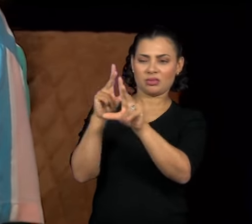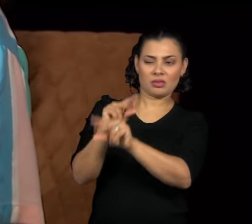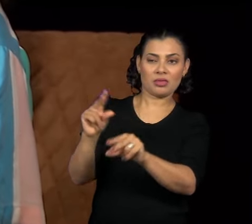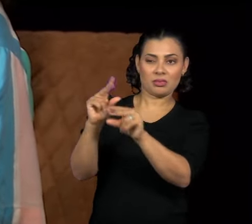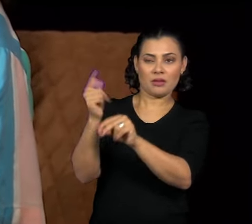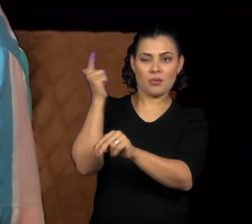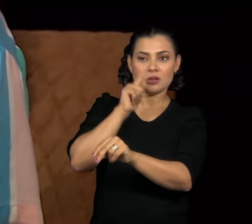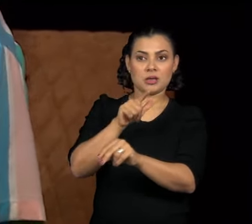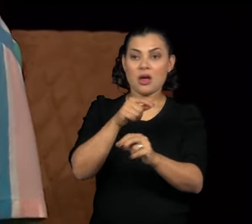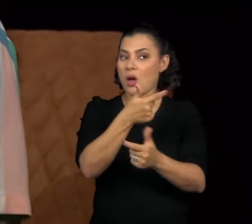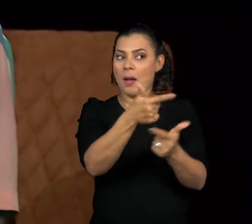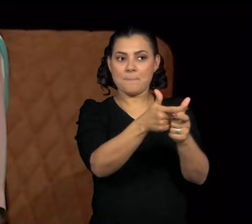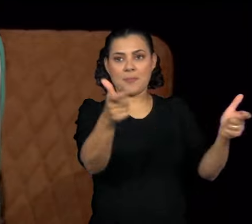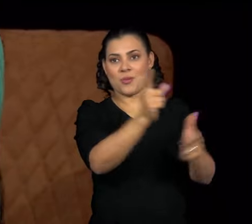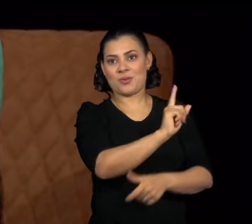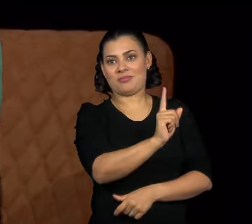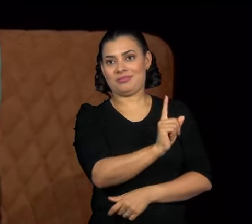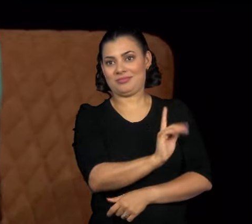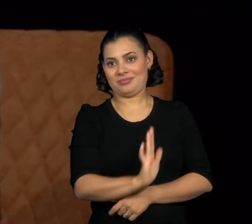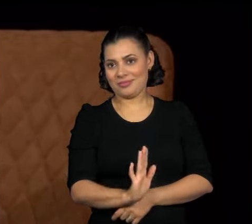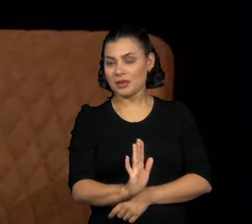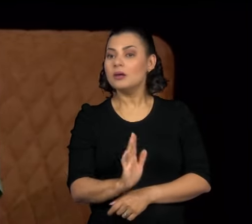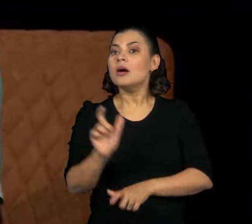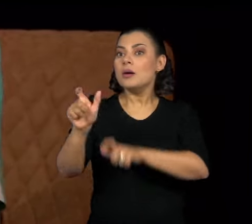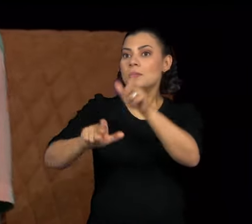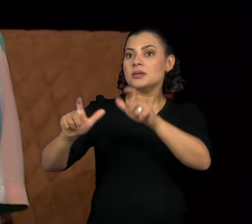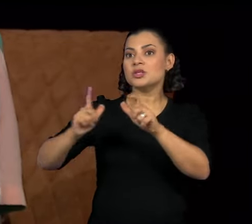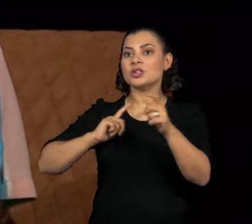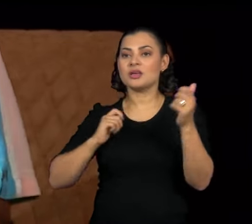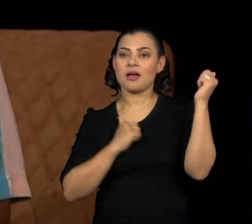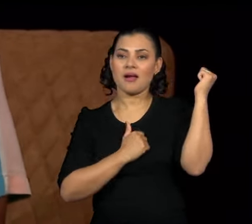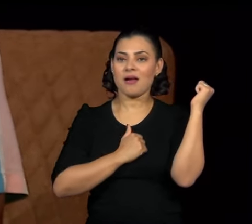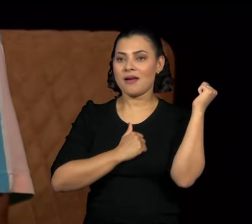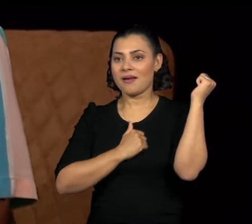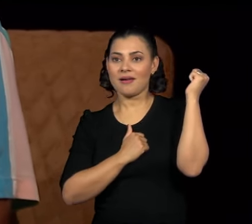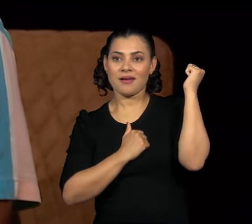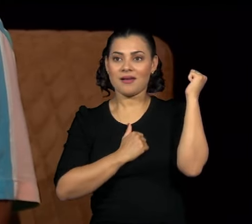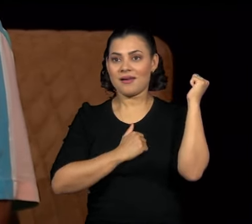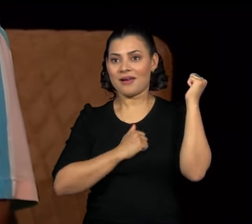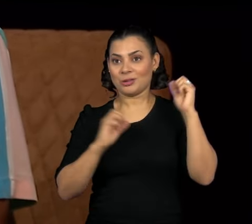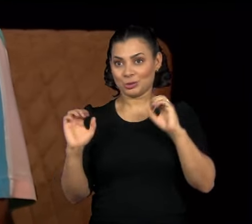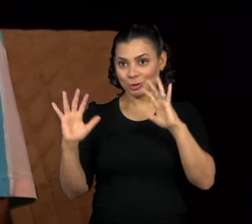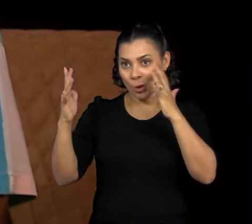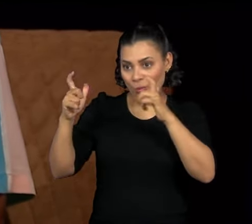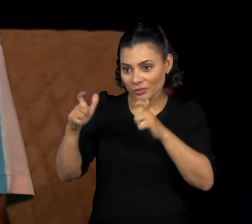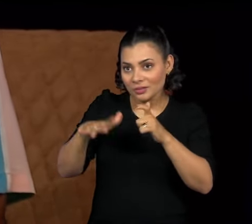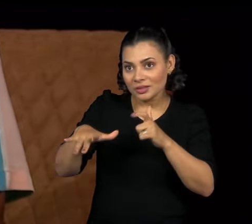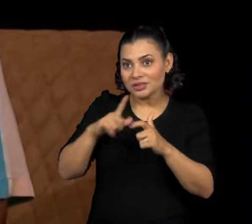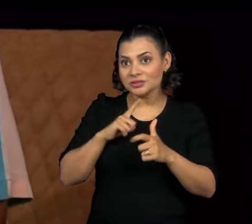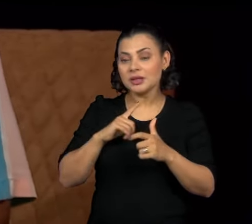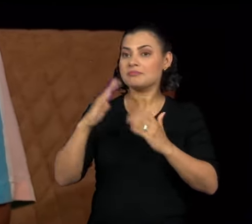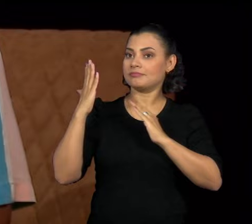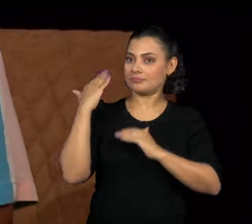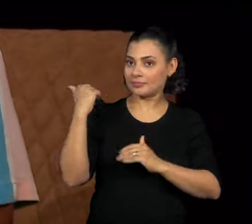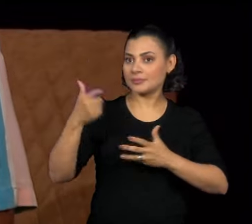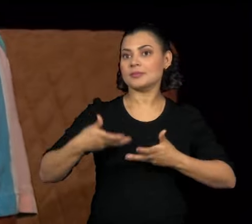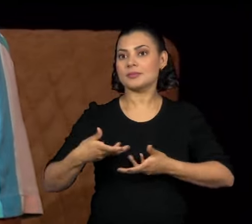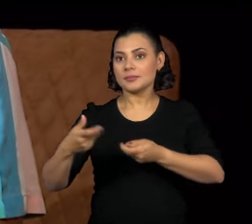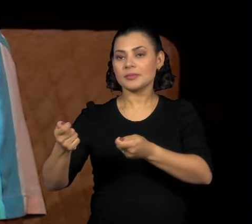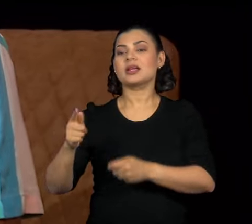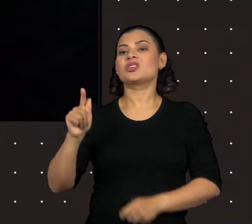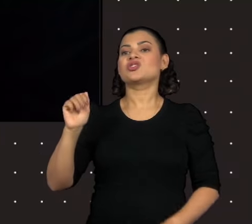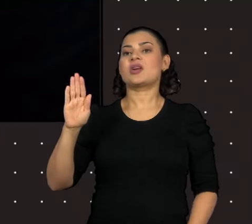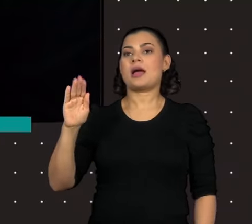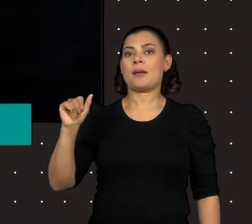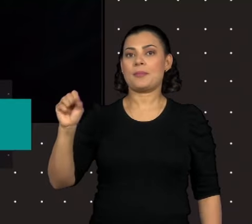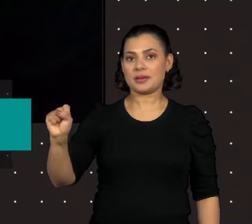Aí o pessoal que tinha as casas de forró e não sei o quê, que eu era levado pelo Jarbas Maris, porque ele já